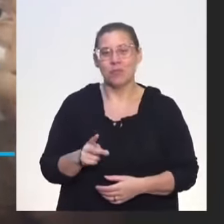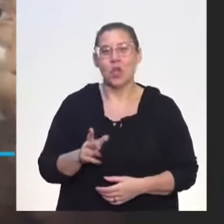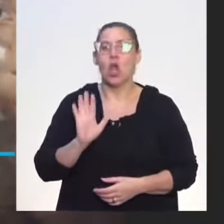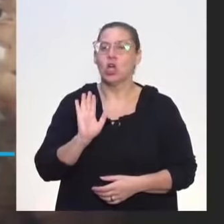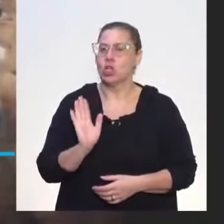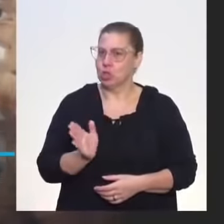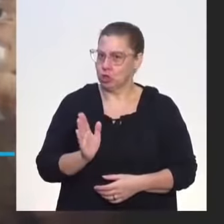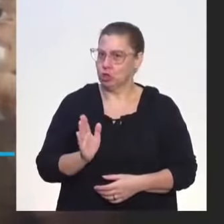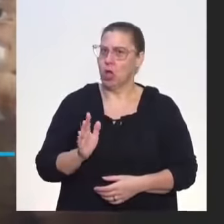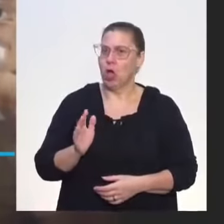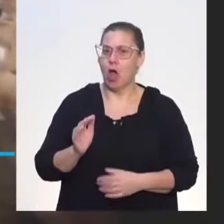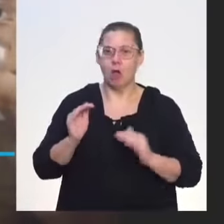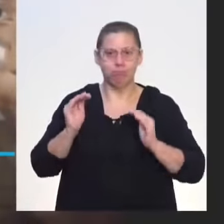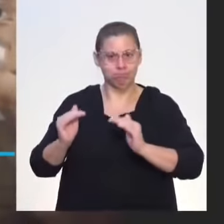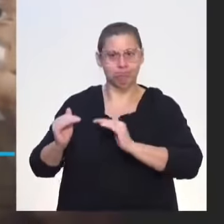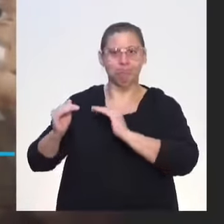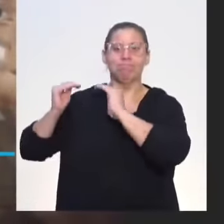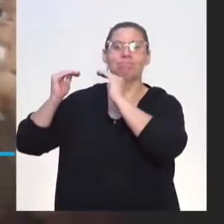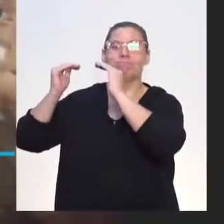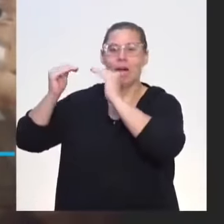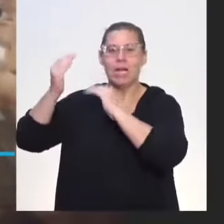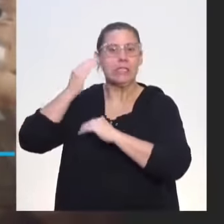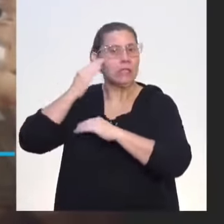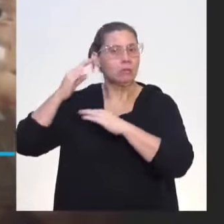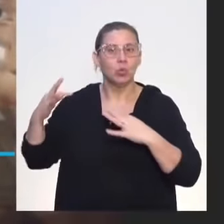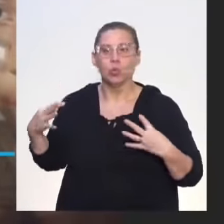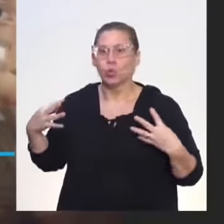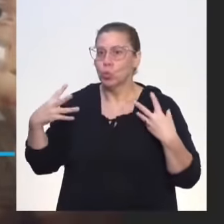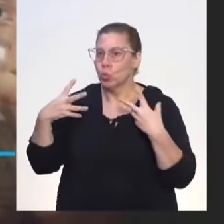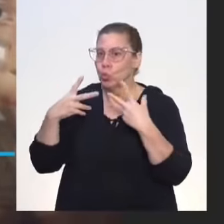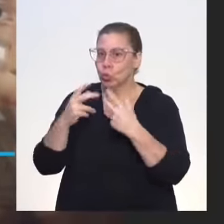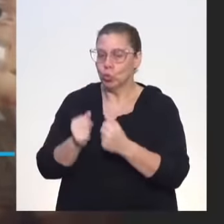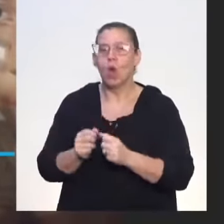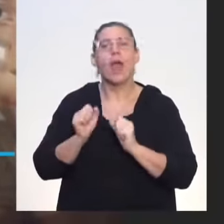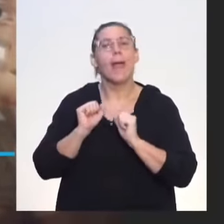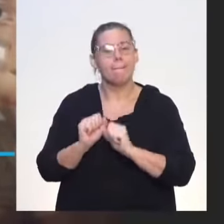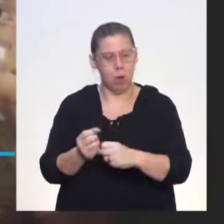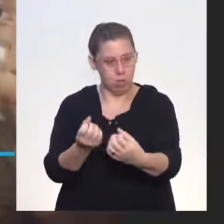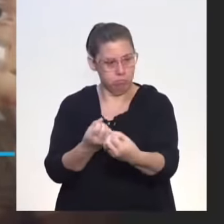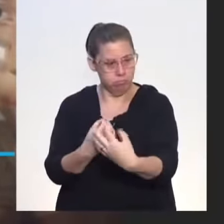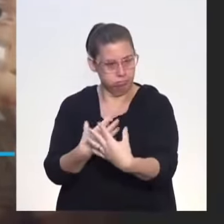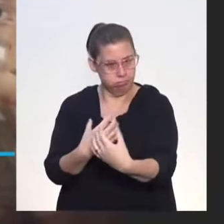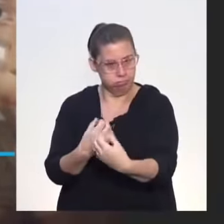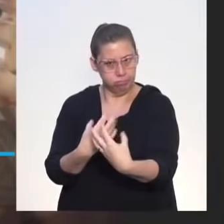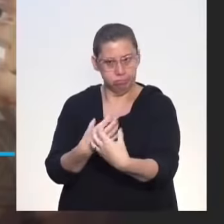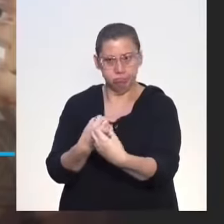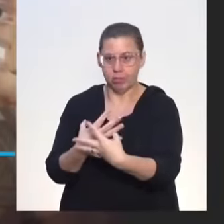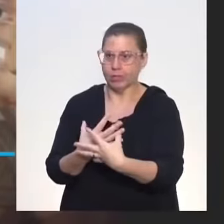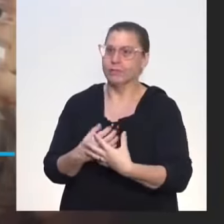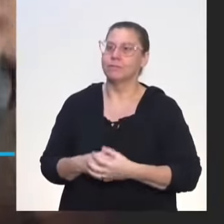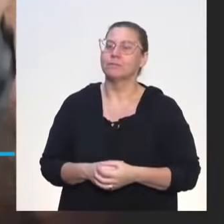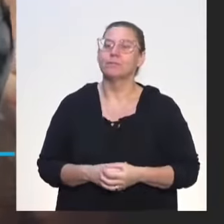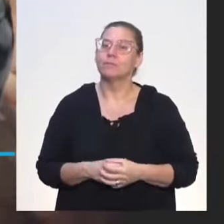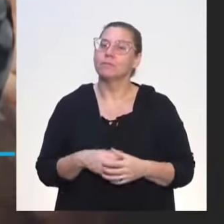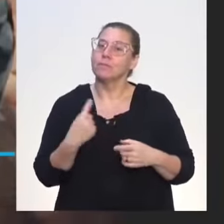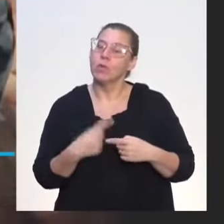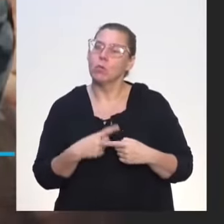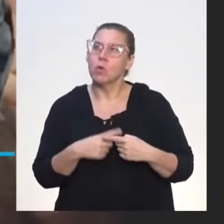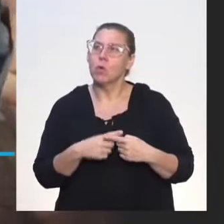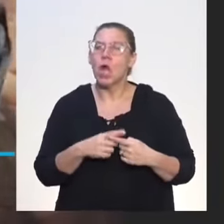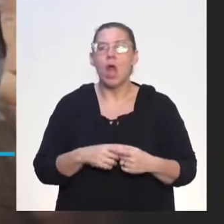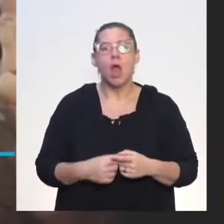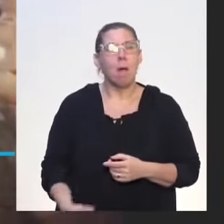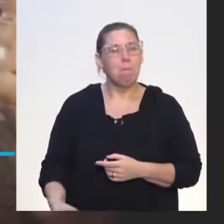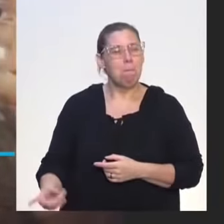graduadão, assim, uma pessoa que sabe muita coisa e que pode contar bastante para a gente. Porque ele ouviu